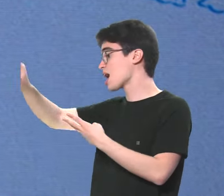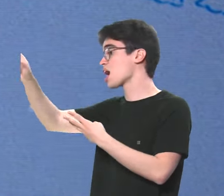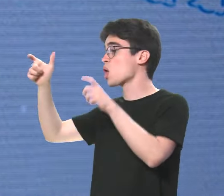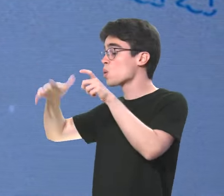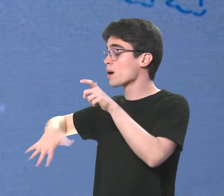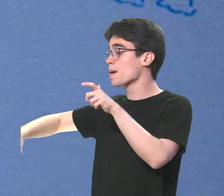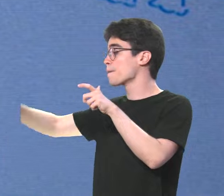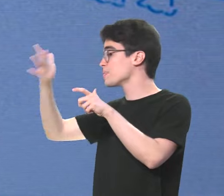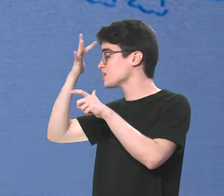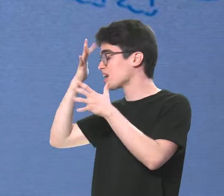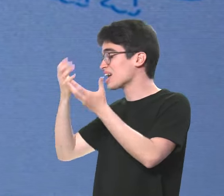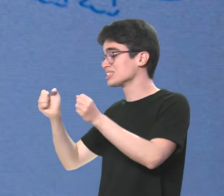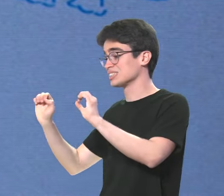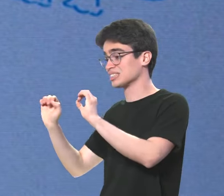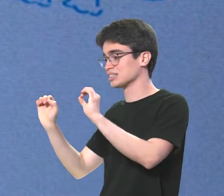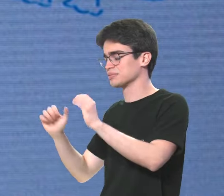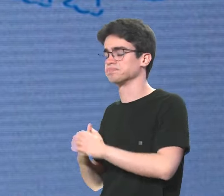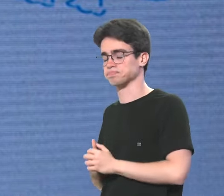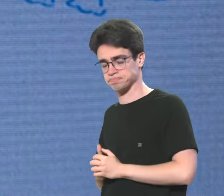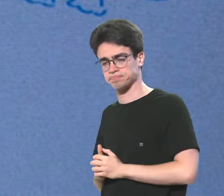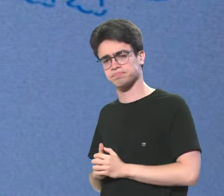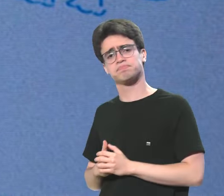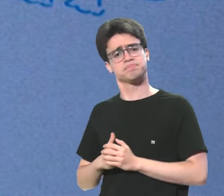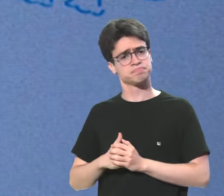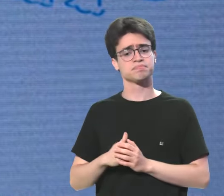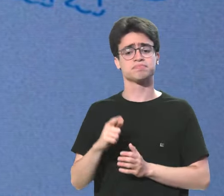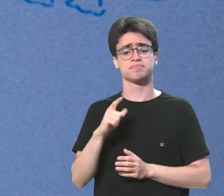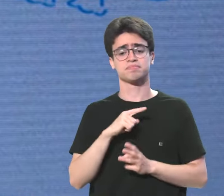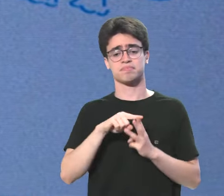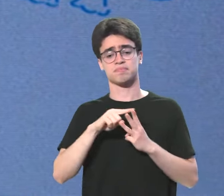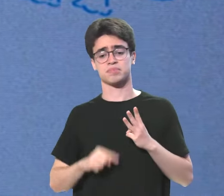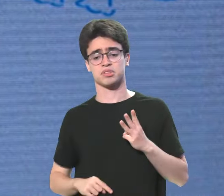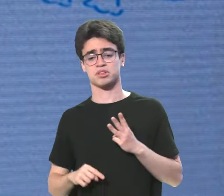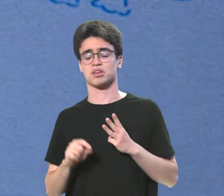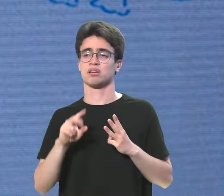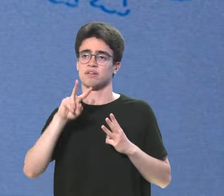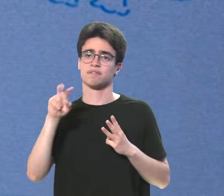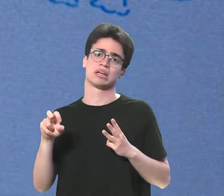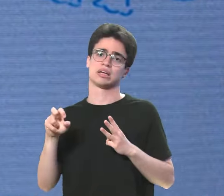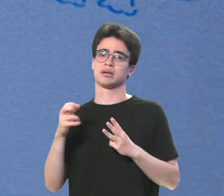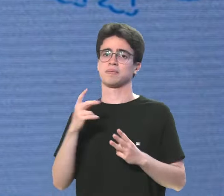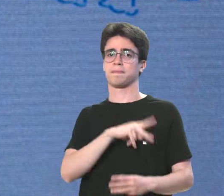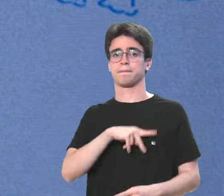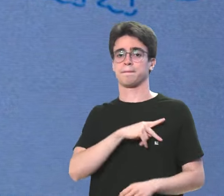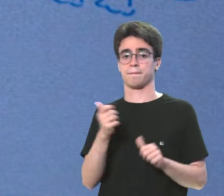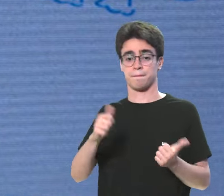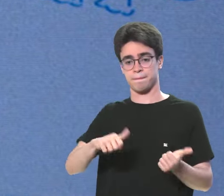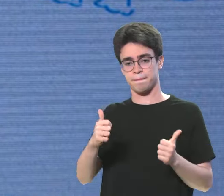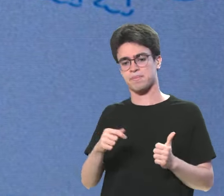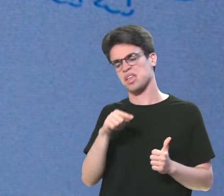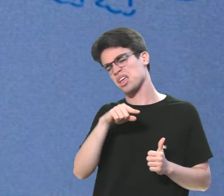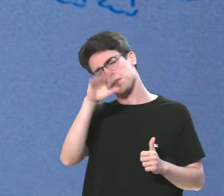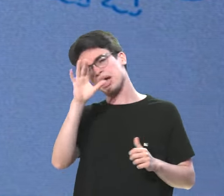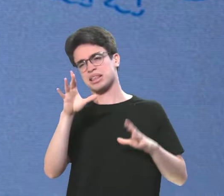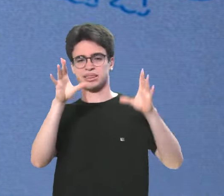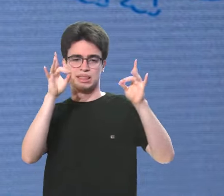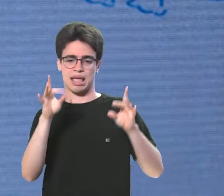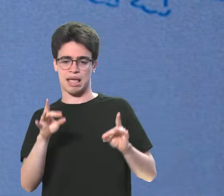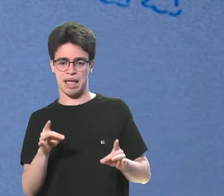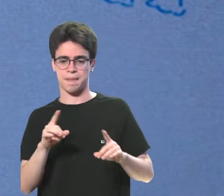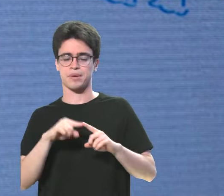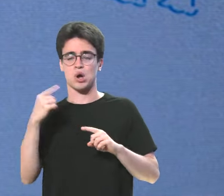gentios tem três passagens na Bíblia que falam sobre a conversão de Saulo Essa é a a mais detalhada só que as outras